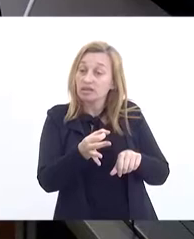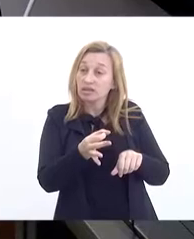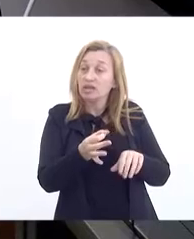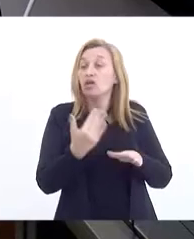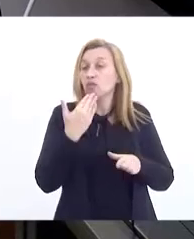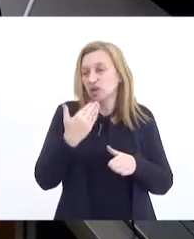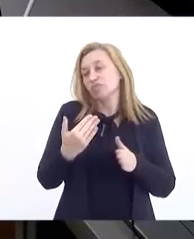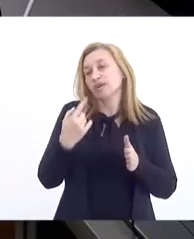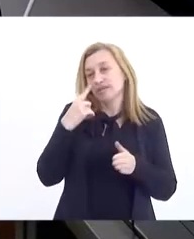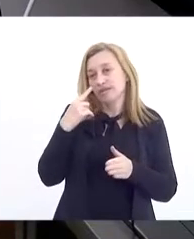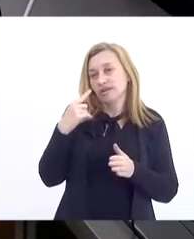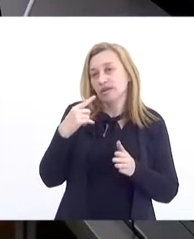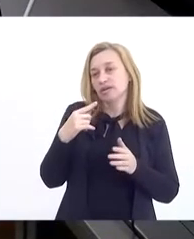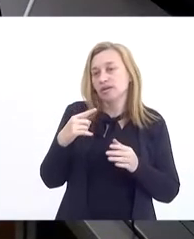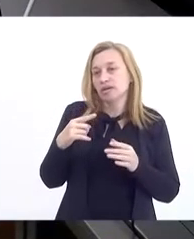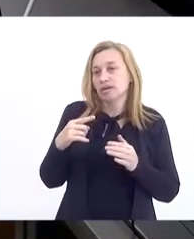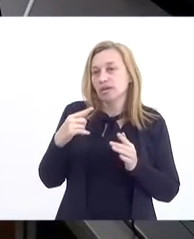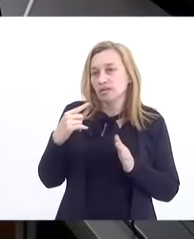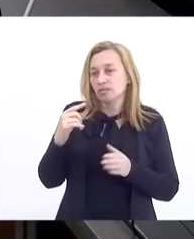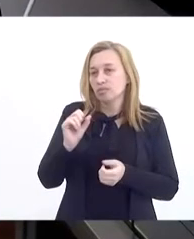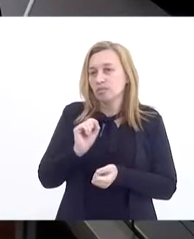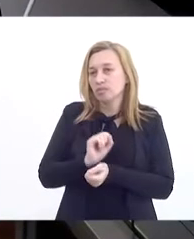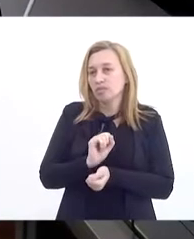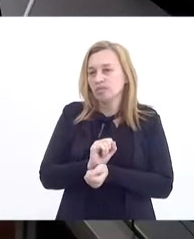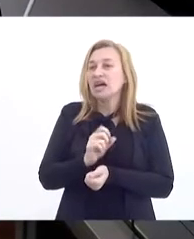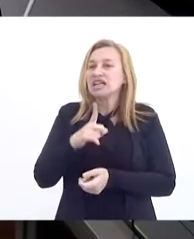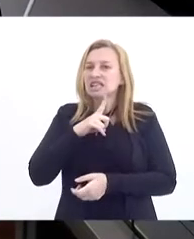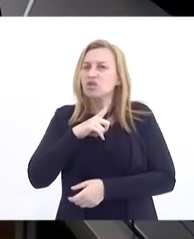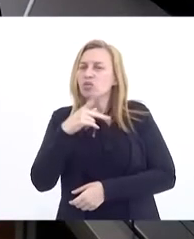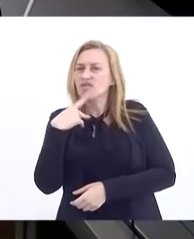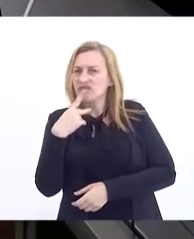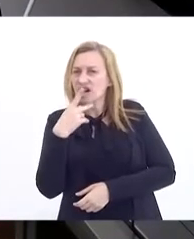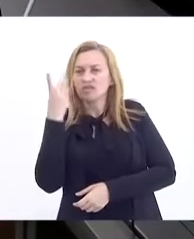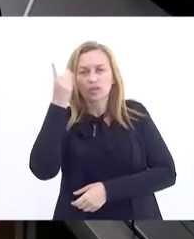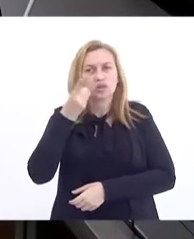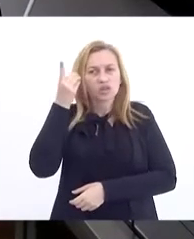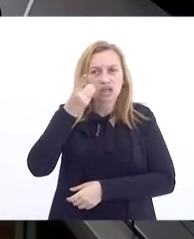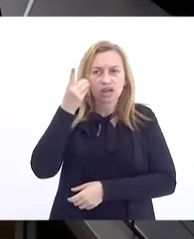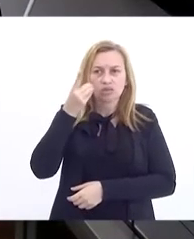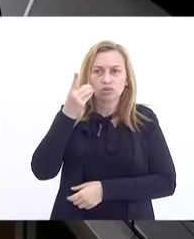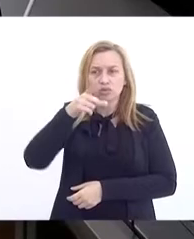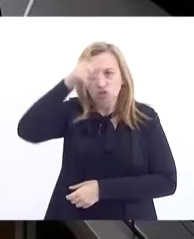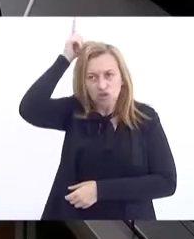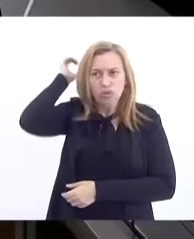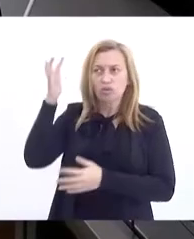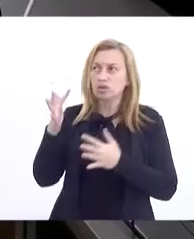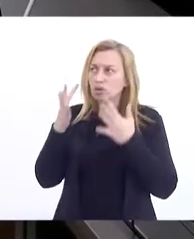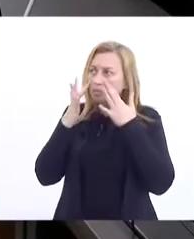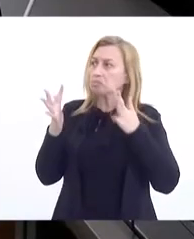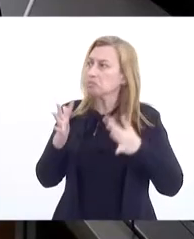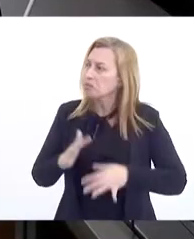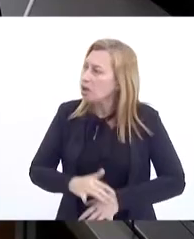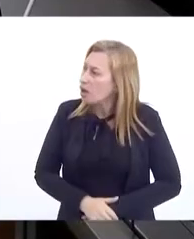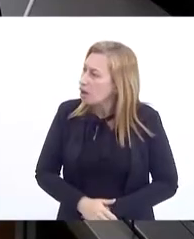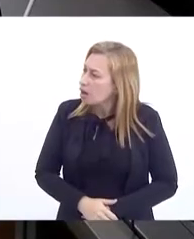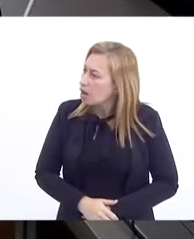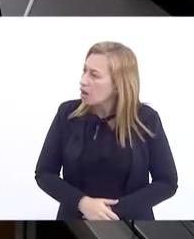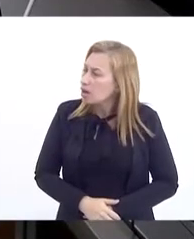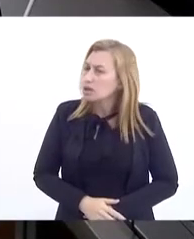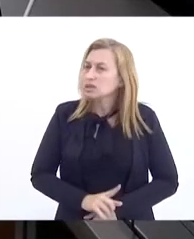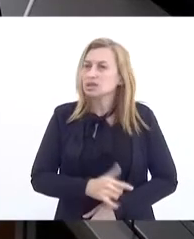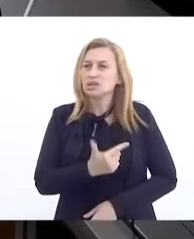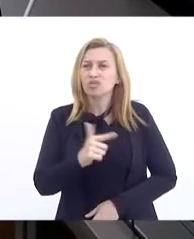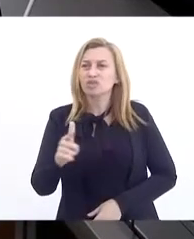pedir vistas. Eu vou pedir vistas no projeto. Tem uma fala, deputado Espaul, que me chamou a atenção, que não há